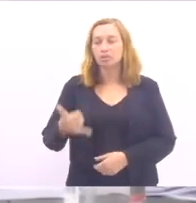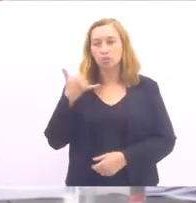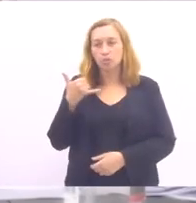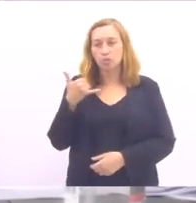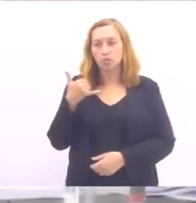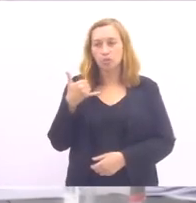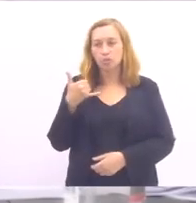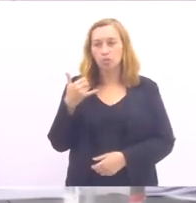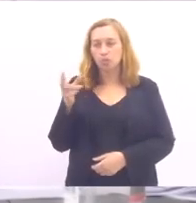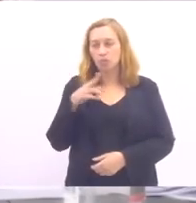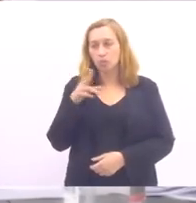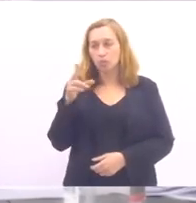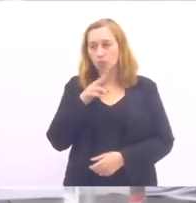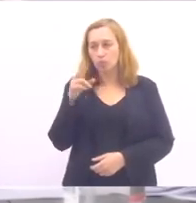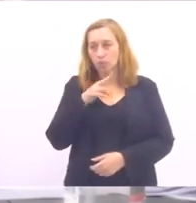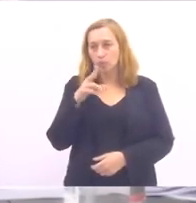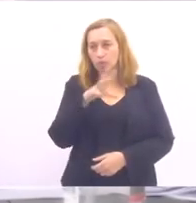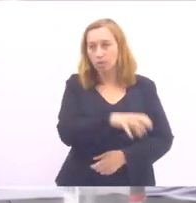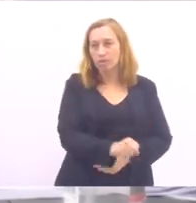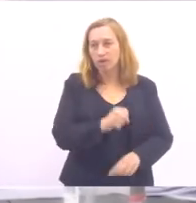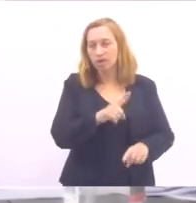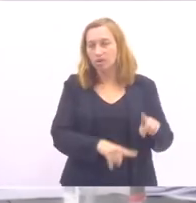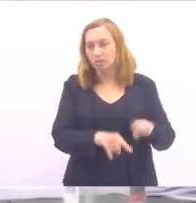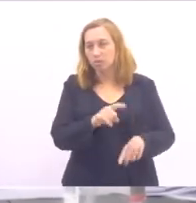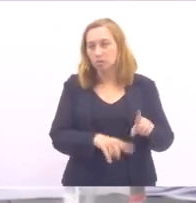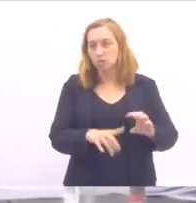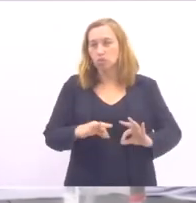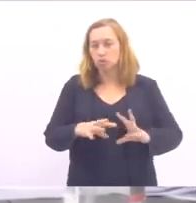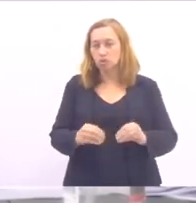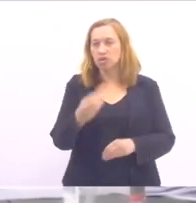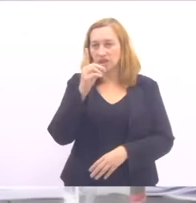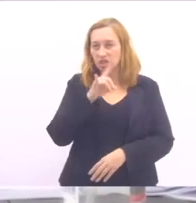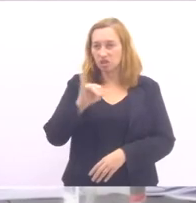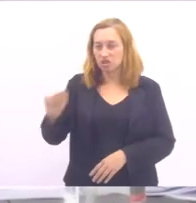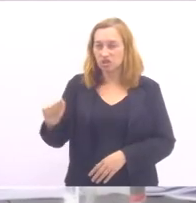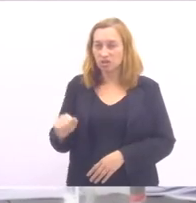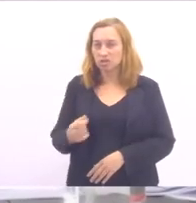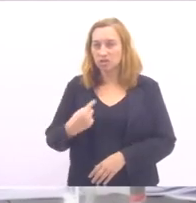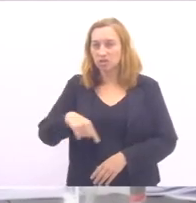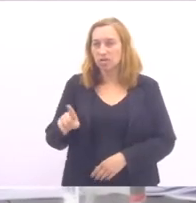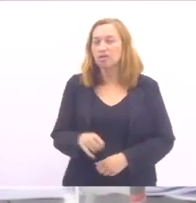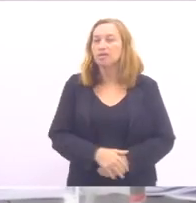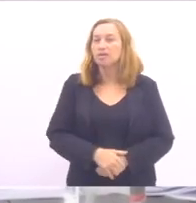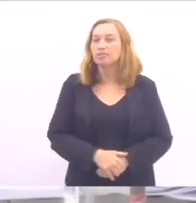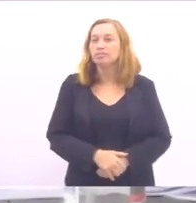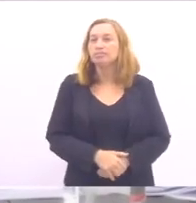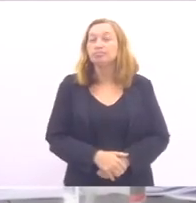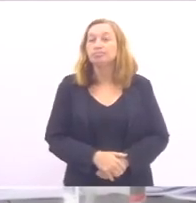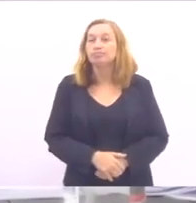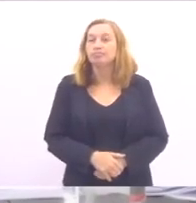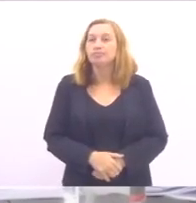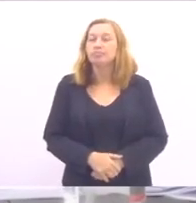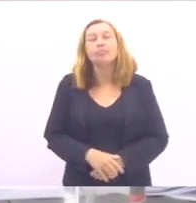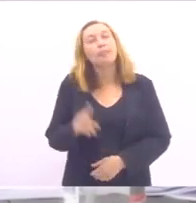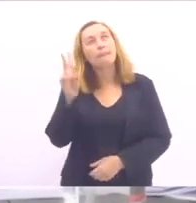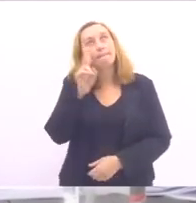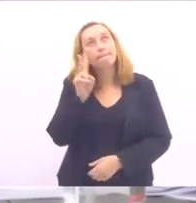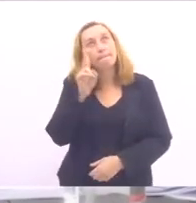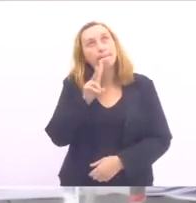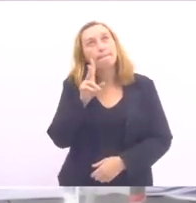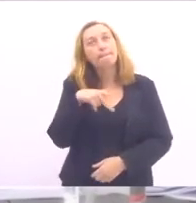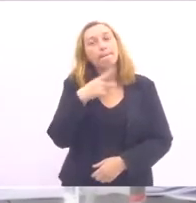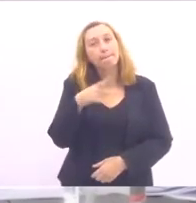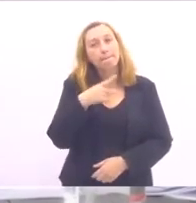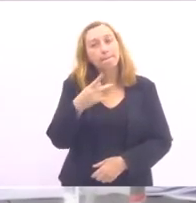pegam esse material todo em 3 dias e levam. E aí eu me lembro que eles falavam